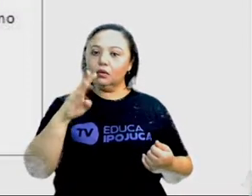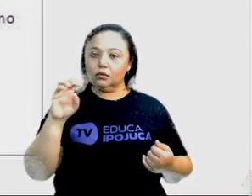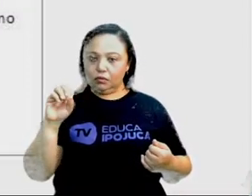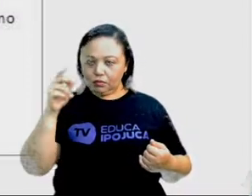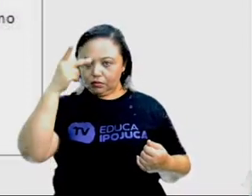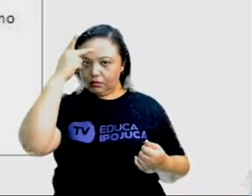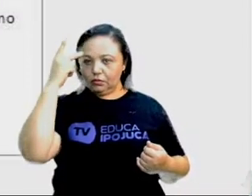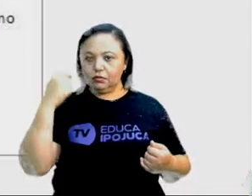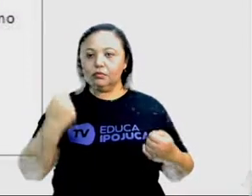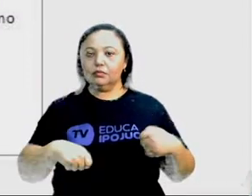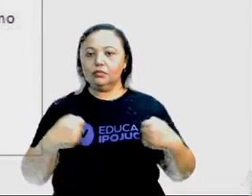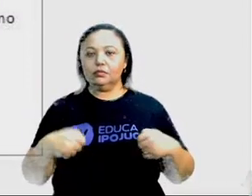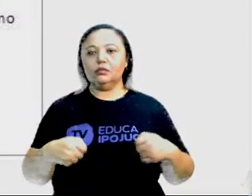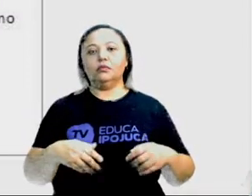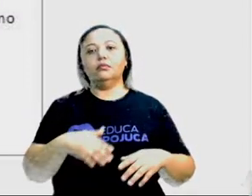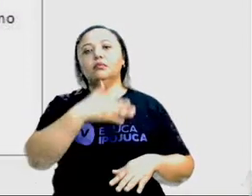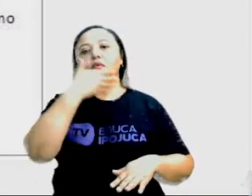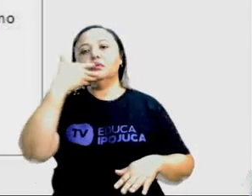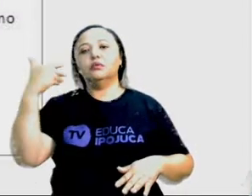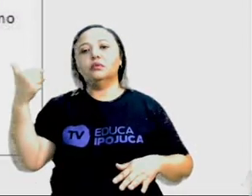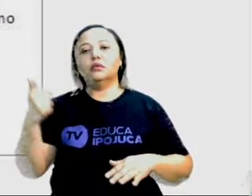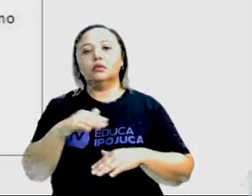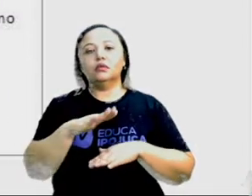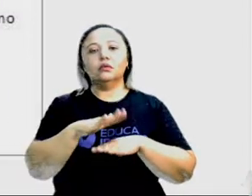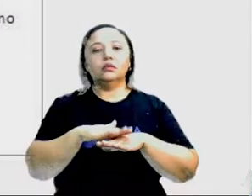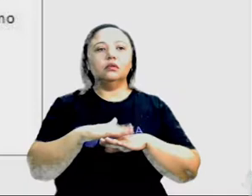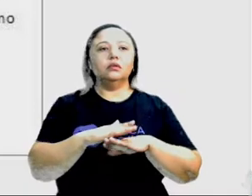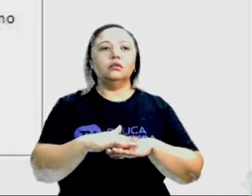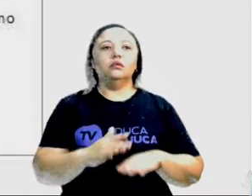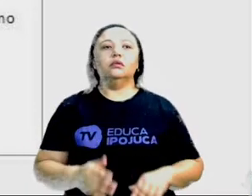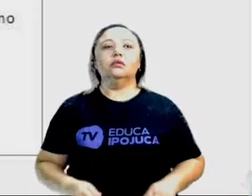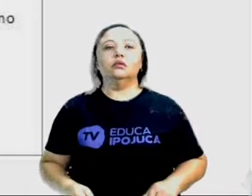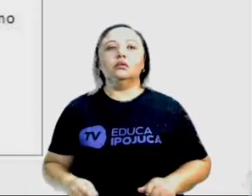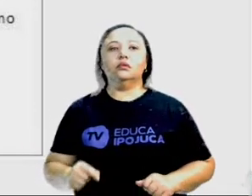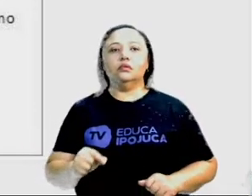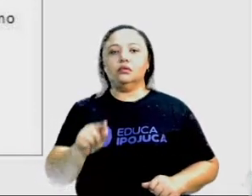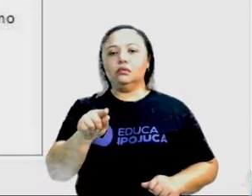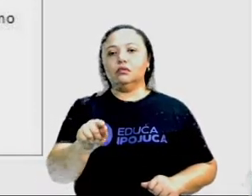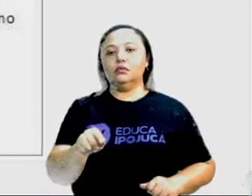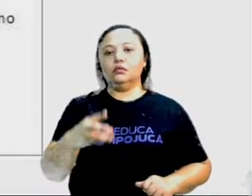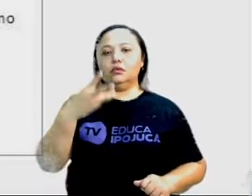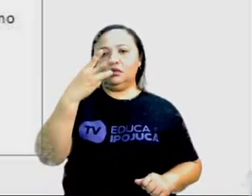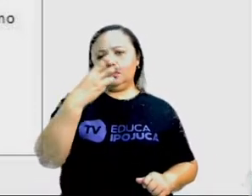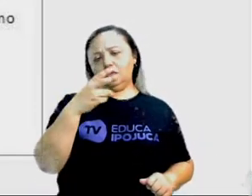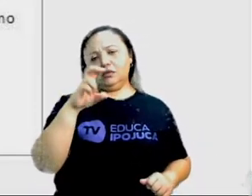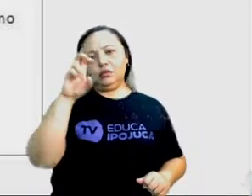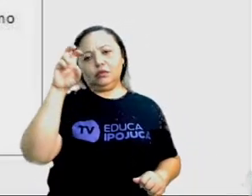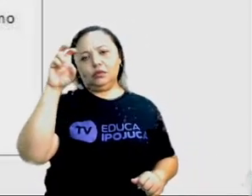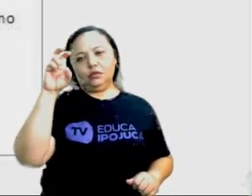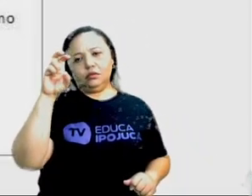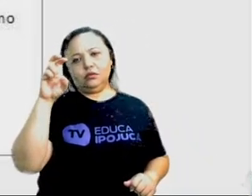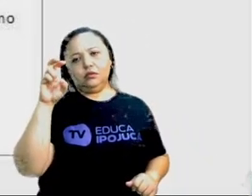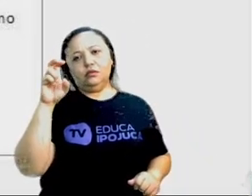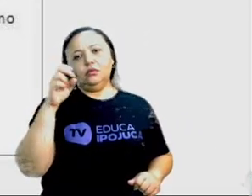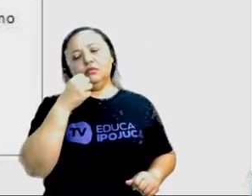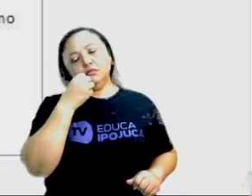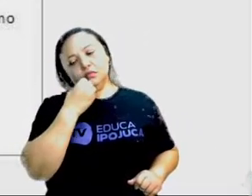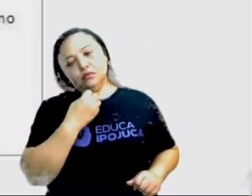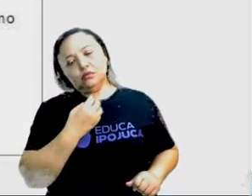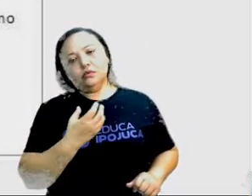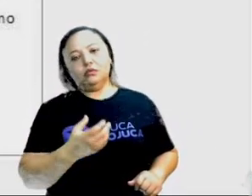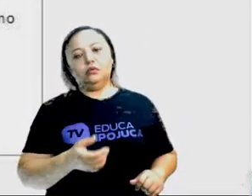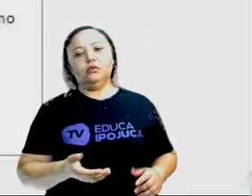matemática. Aí eu tenho 35% que está bom. Mas eu quero todo